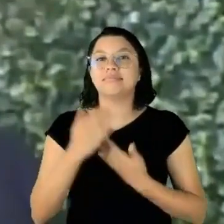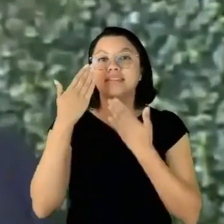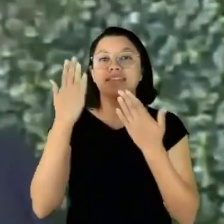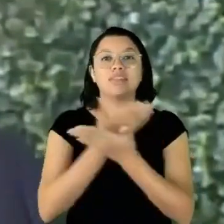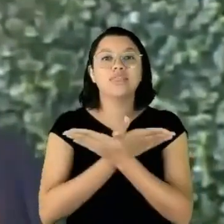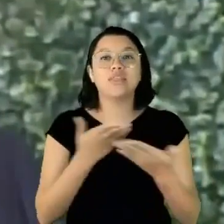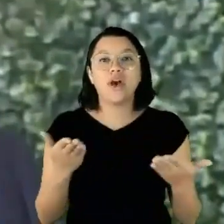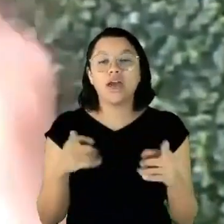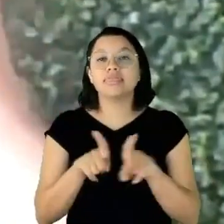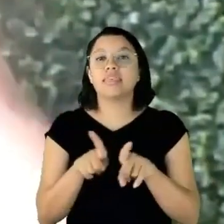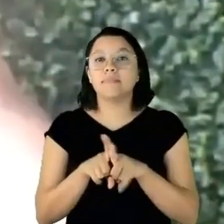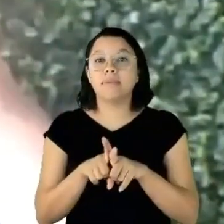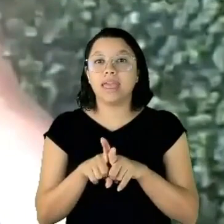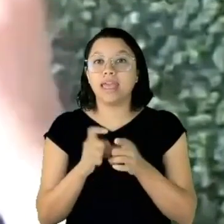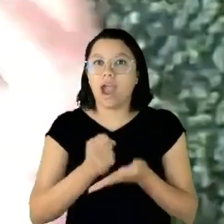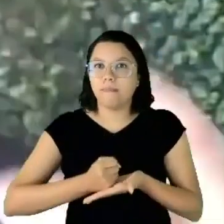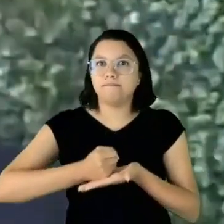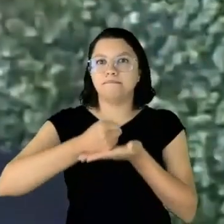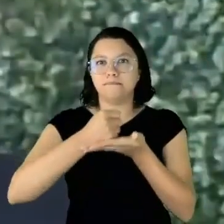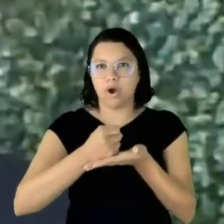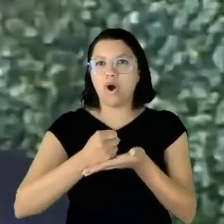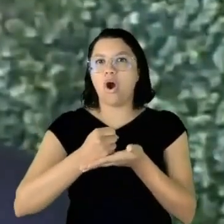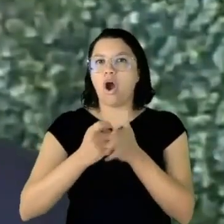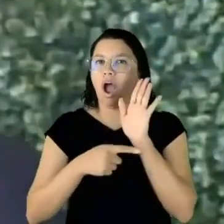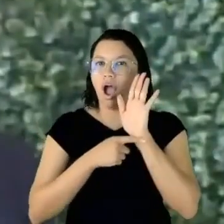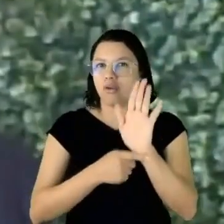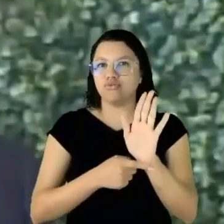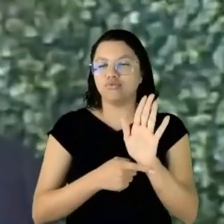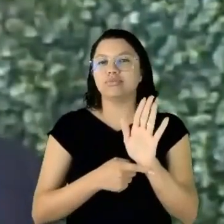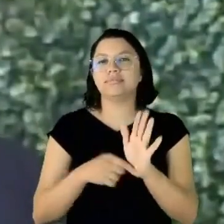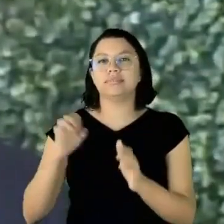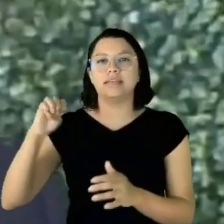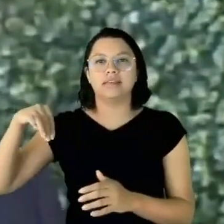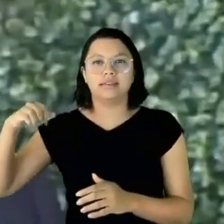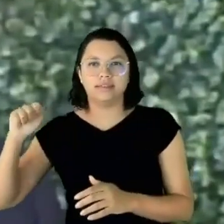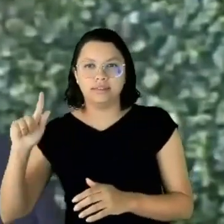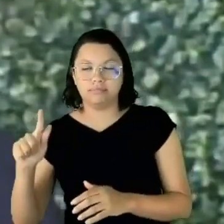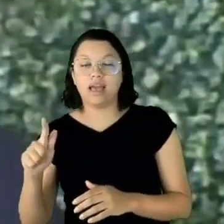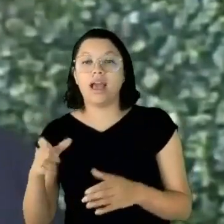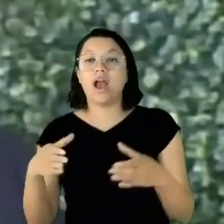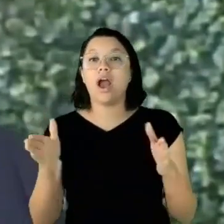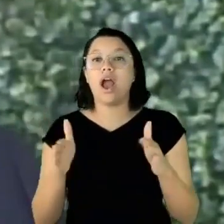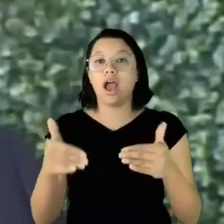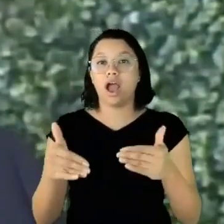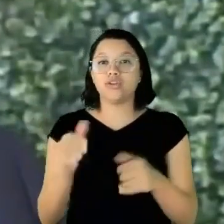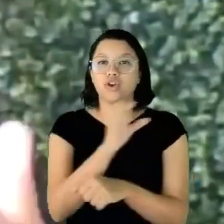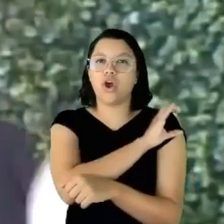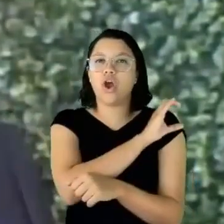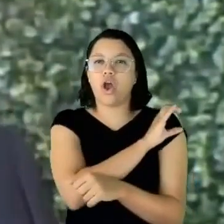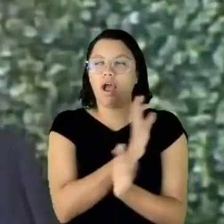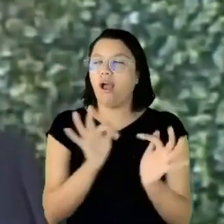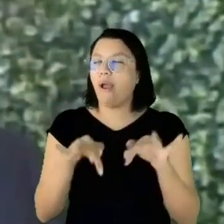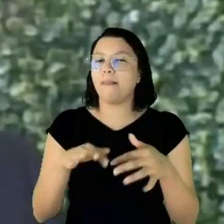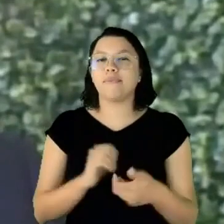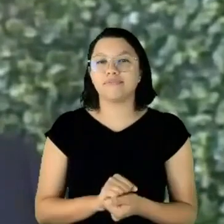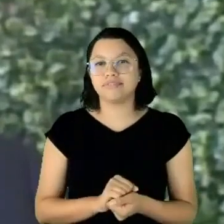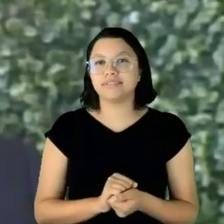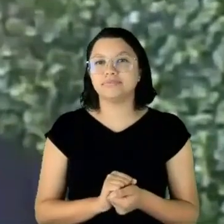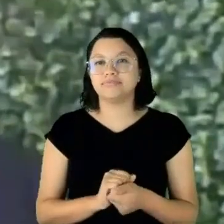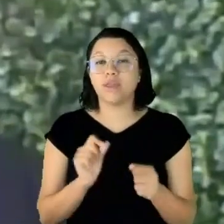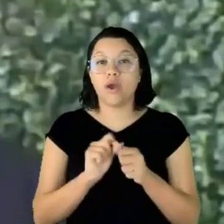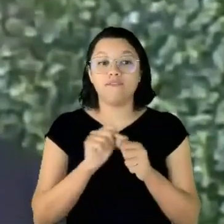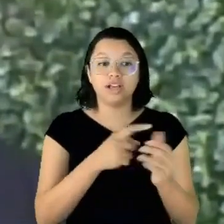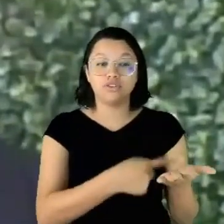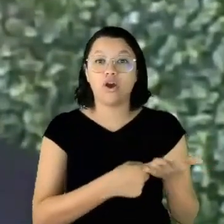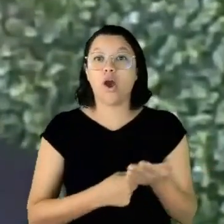e agradeço a todos também que prestam suporte na IMAG e no nosso gabinete de coordenação e por fim eu deixo aí